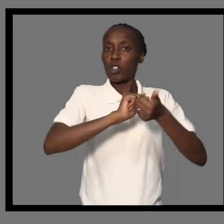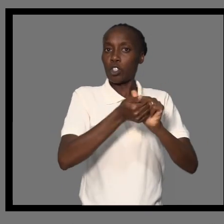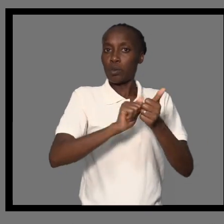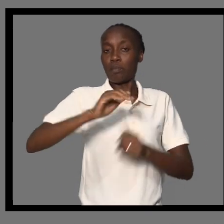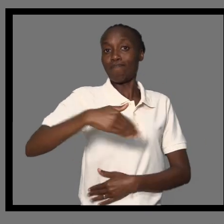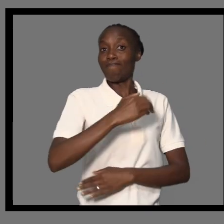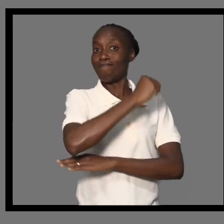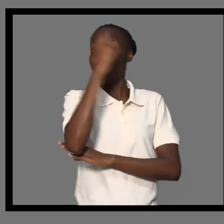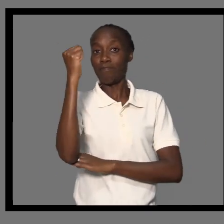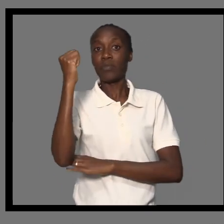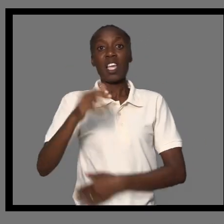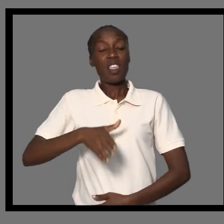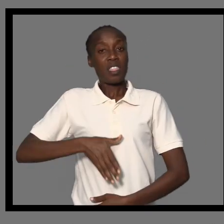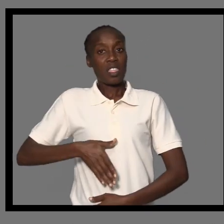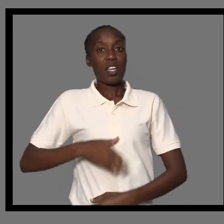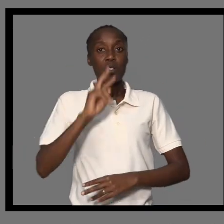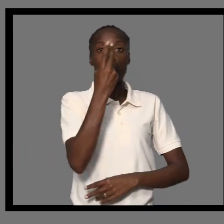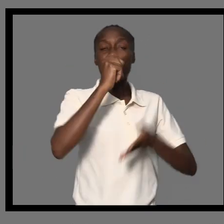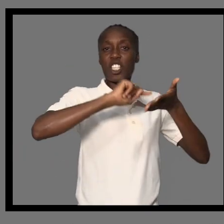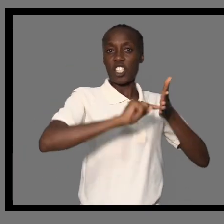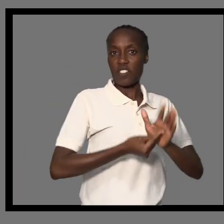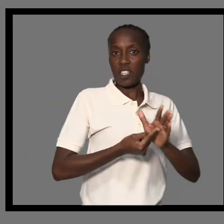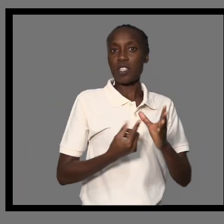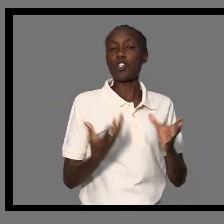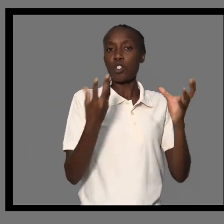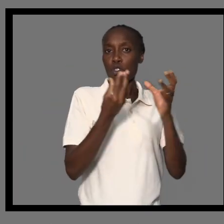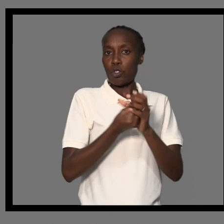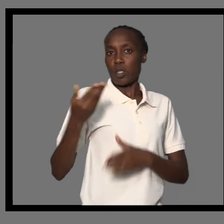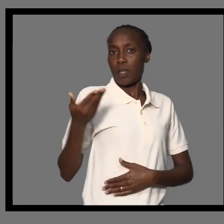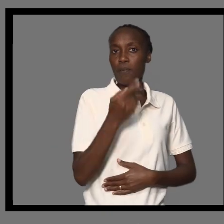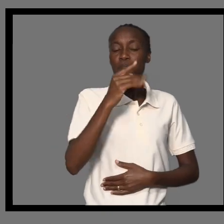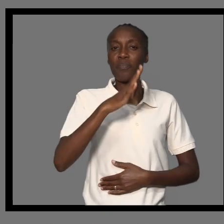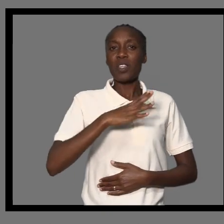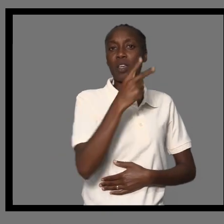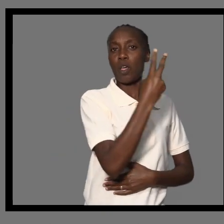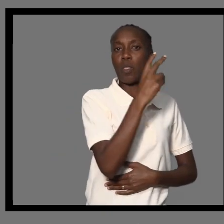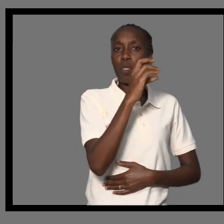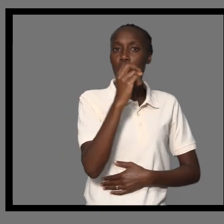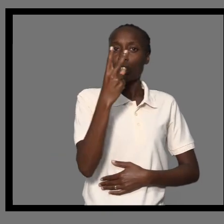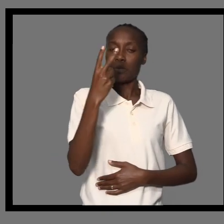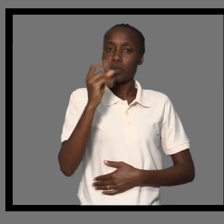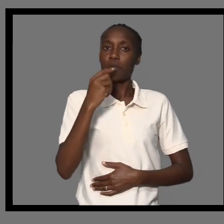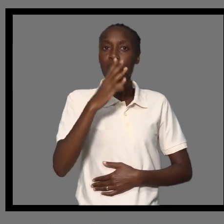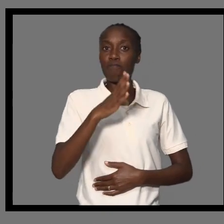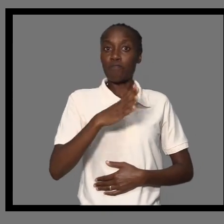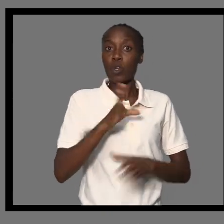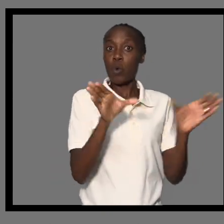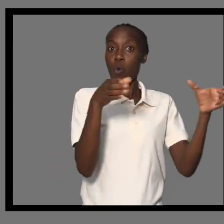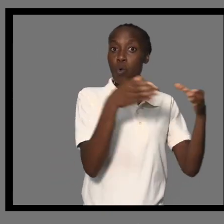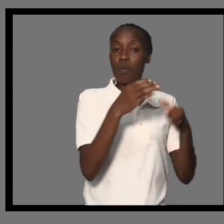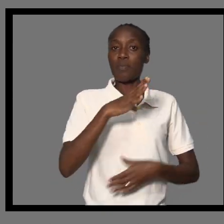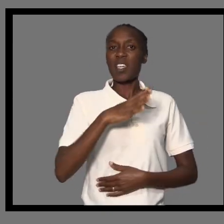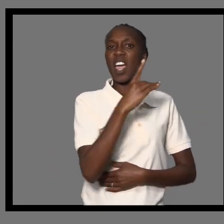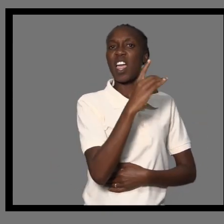que venceu por duas ocasiões consecutivas. Importa realizar que em 2020 os tricolores